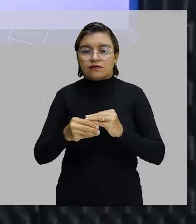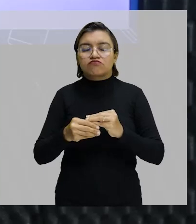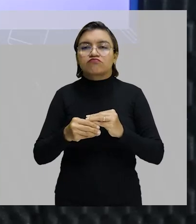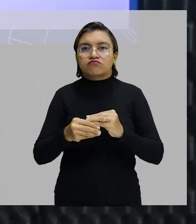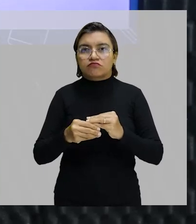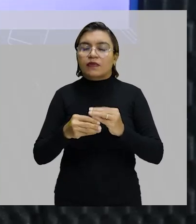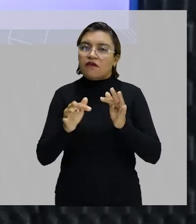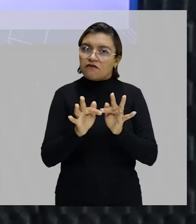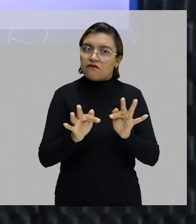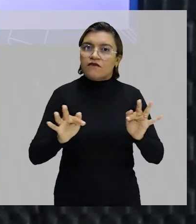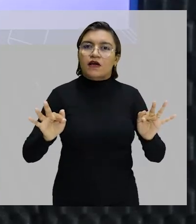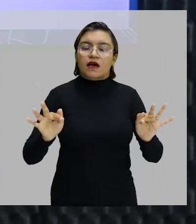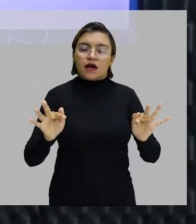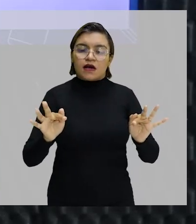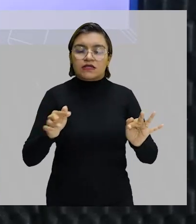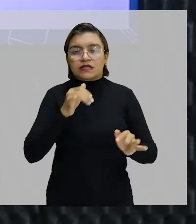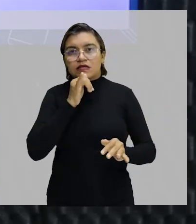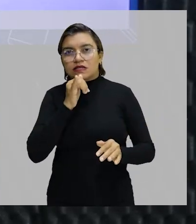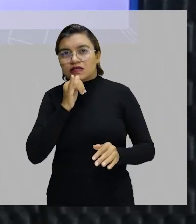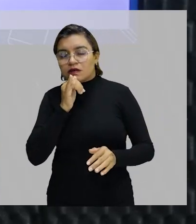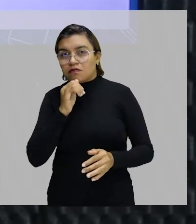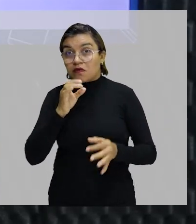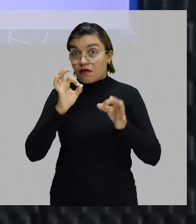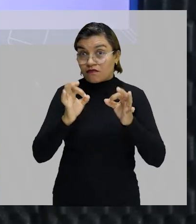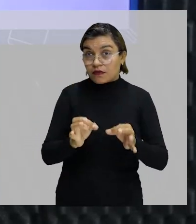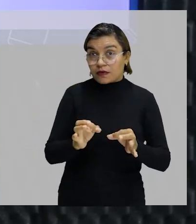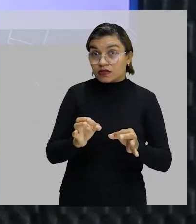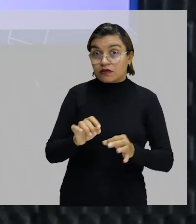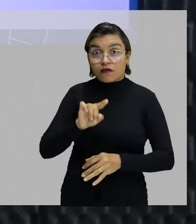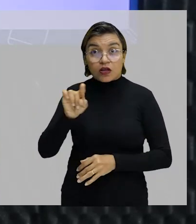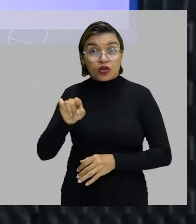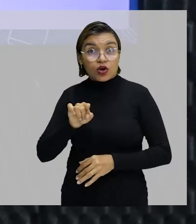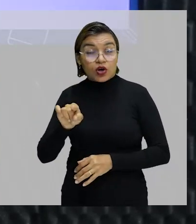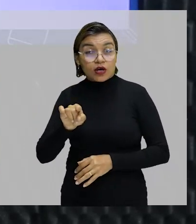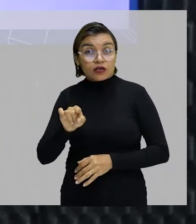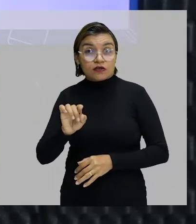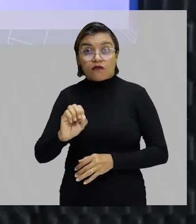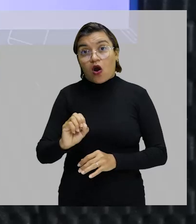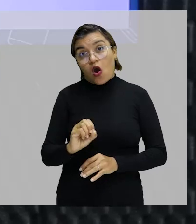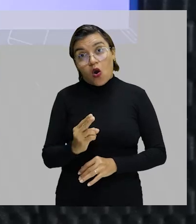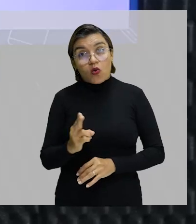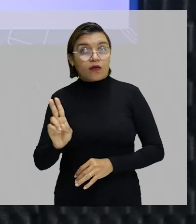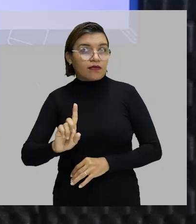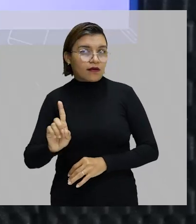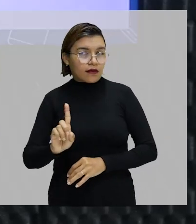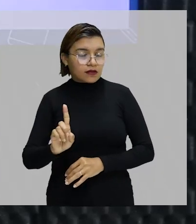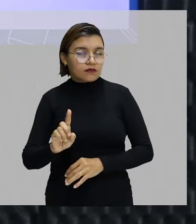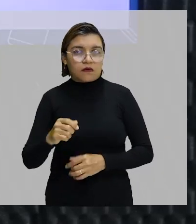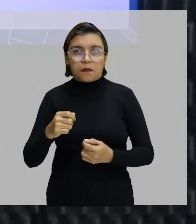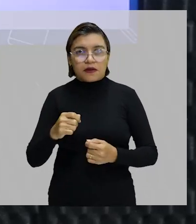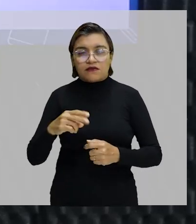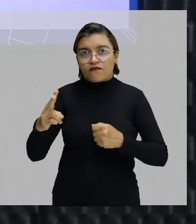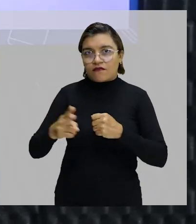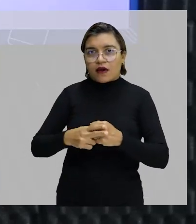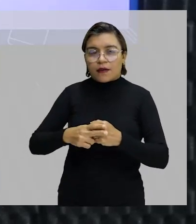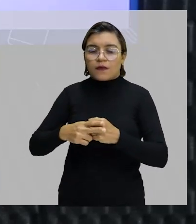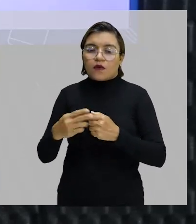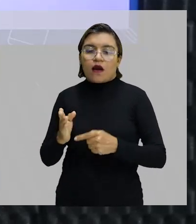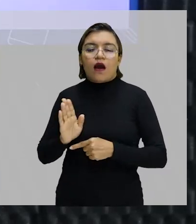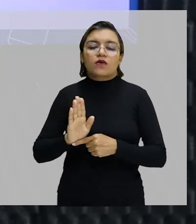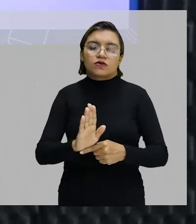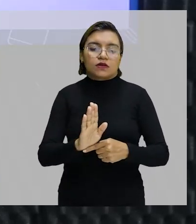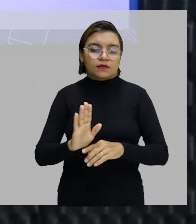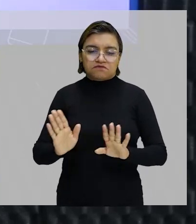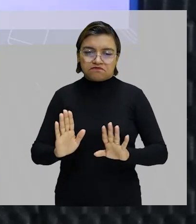construir as frases afirmativas, interrogativas e negativas. Eu não vou precisar de um outro verbo auxiliar. Tá? Então, vamos lá.